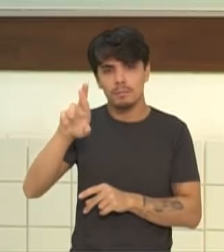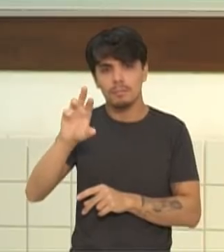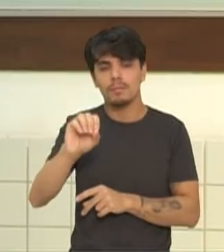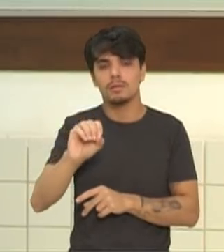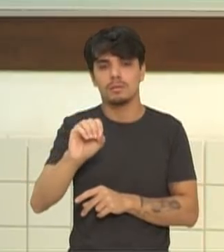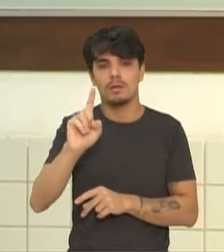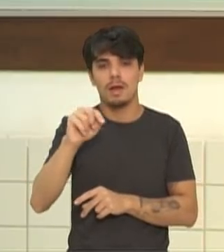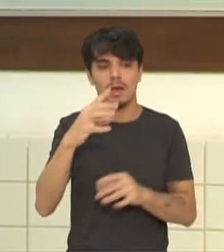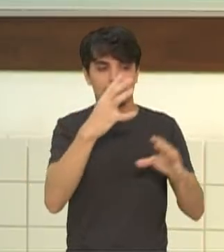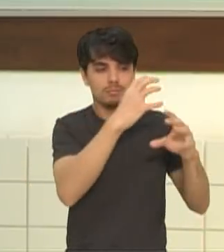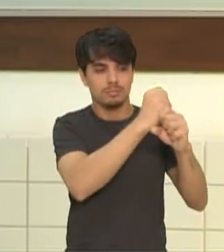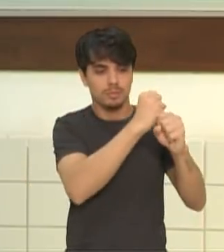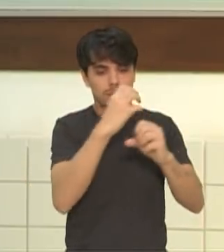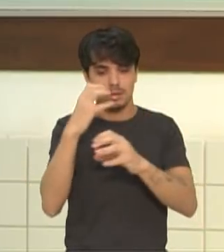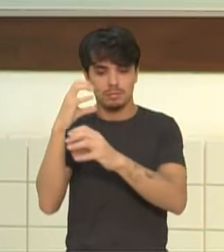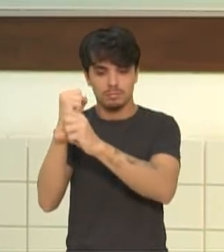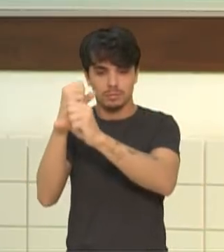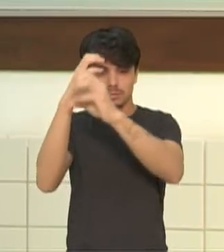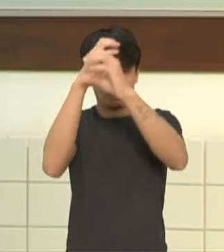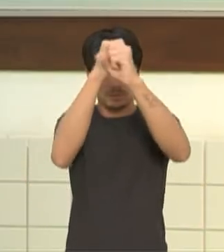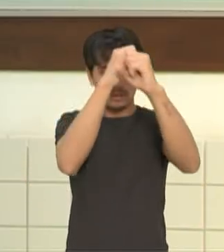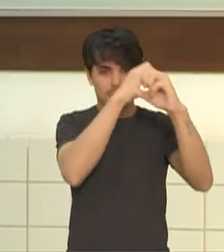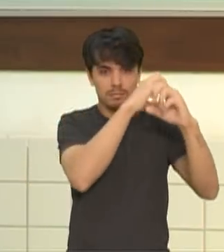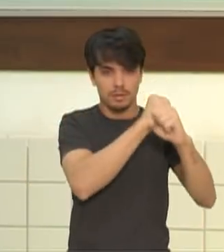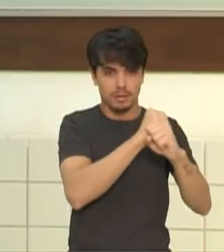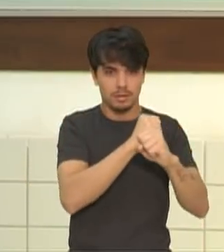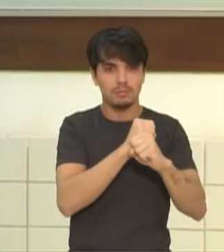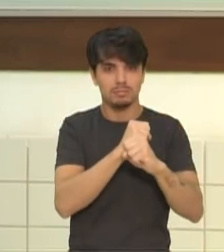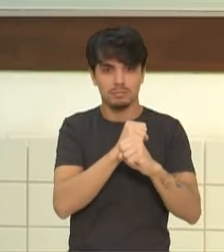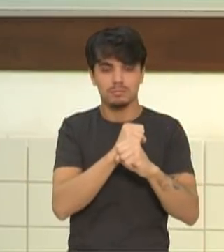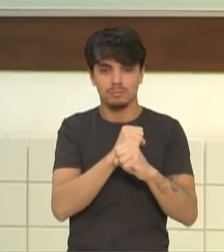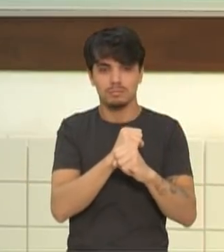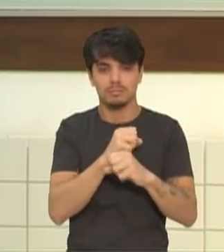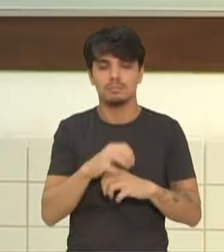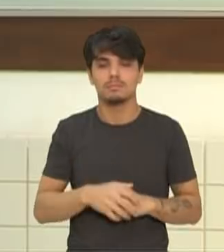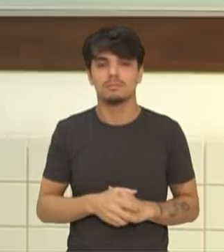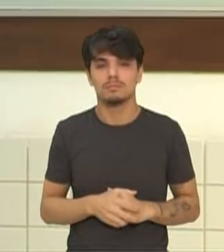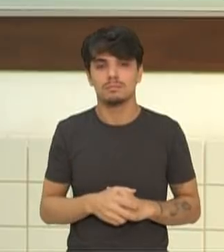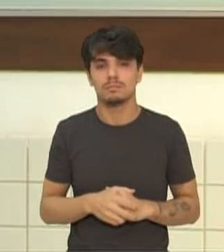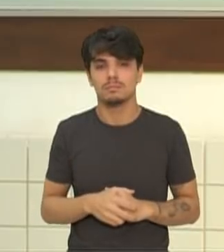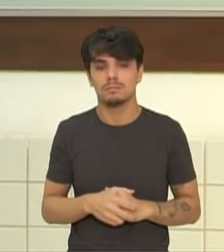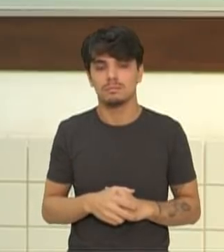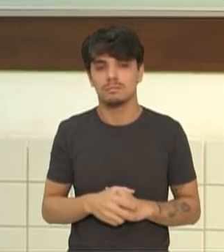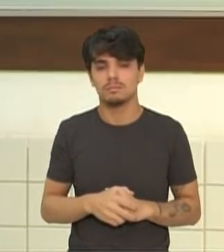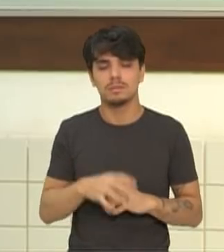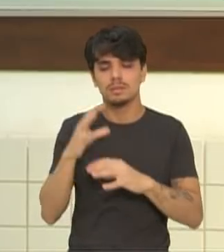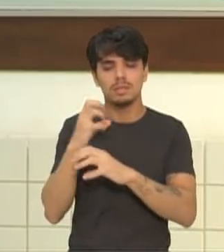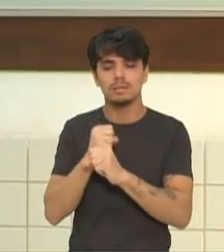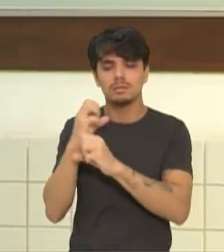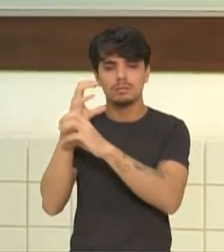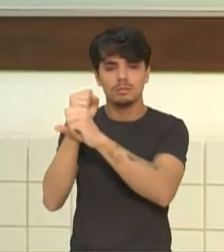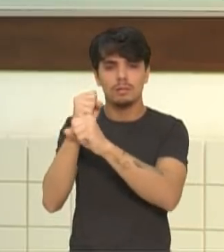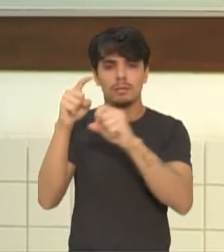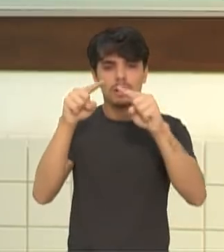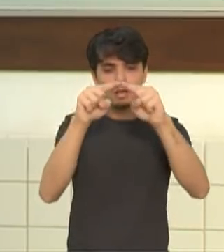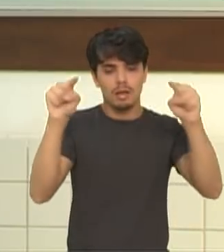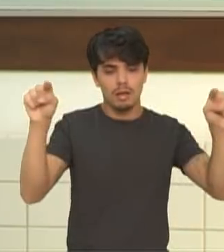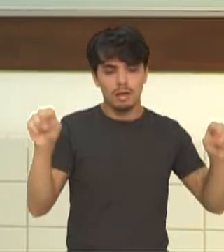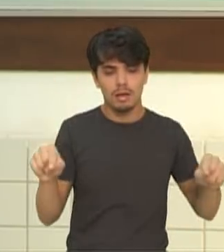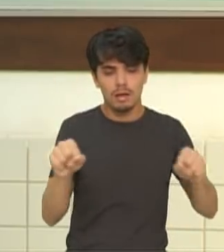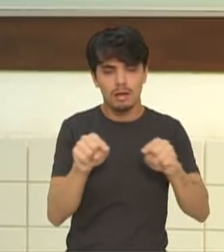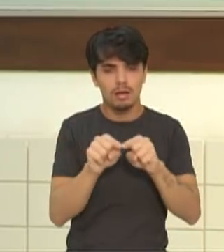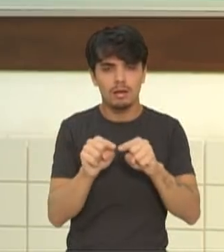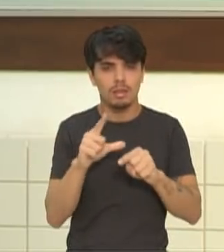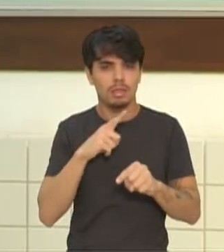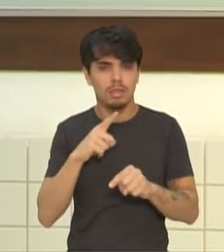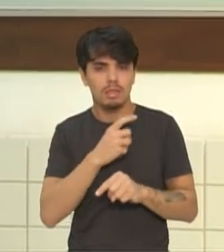É a soma dos lados de uma figura bidimensional. E essa soma dos lados, que é um retângulo no nosso exemplo,